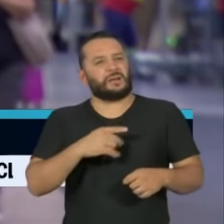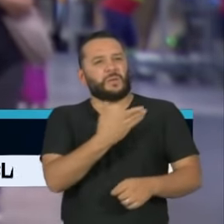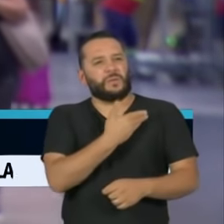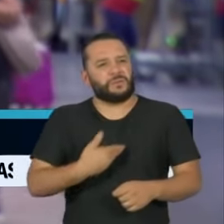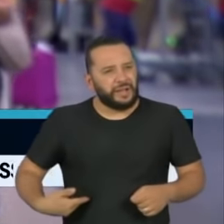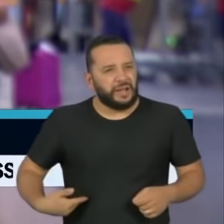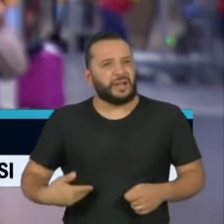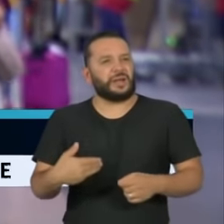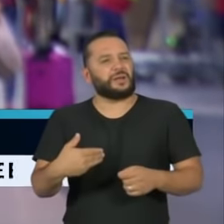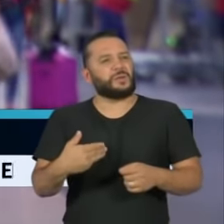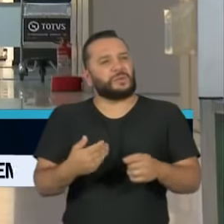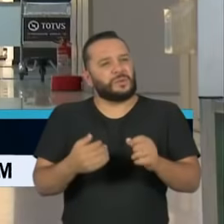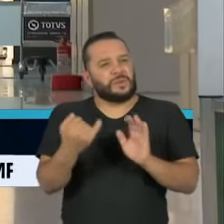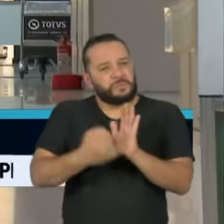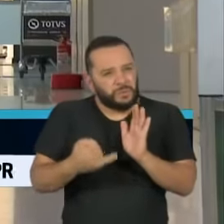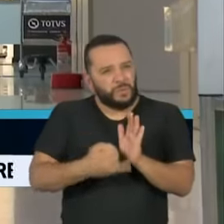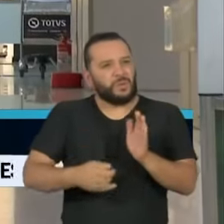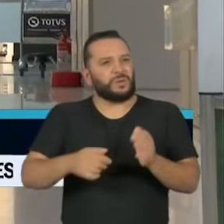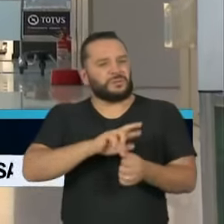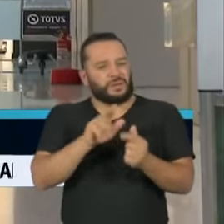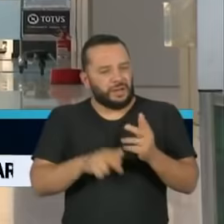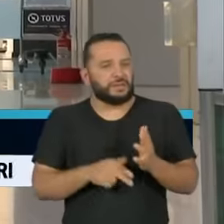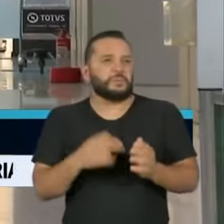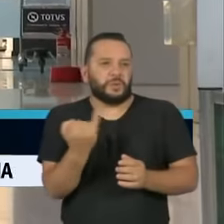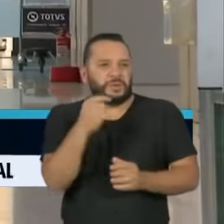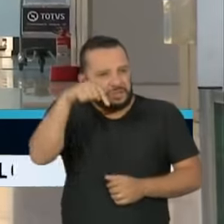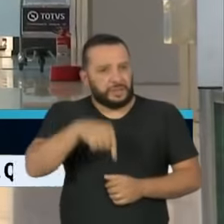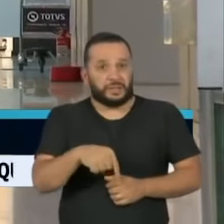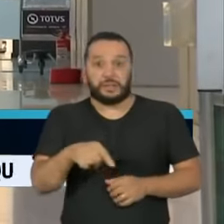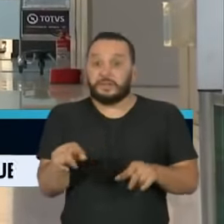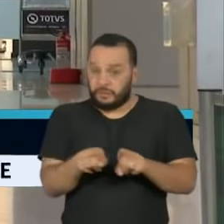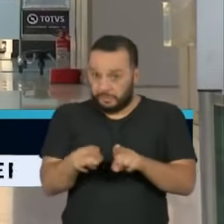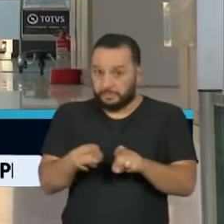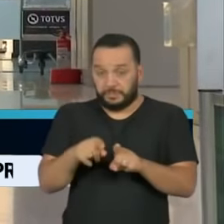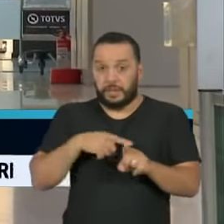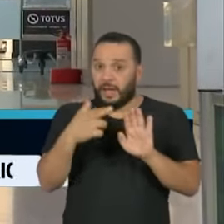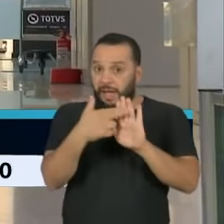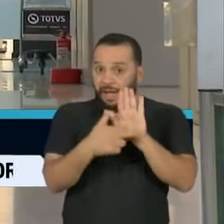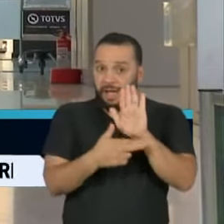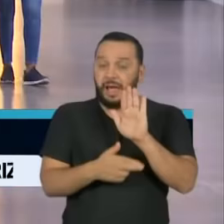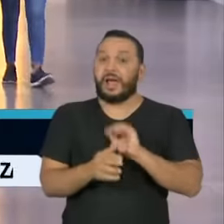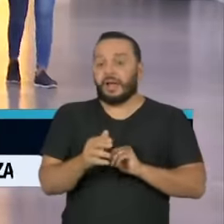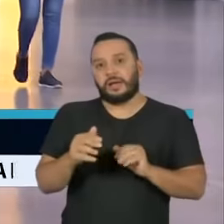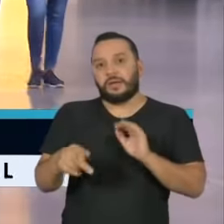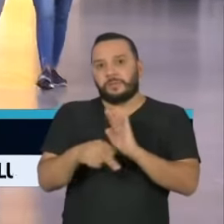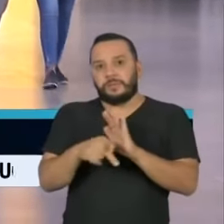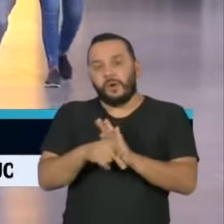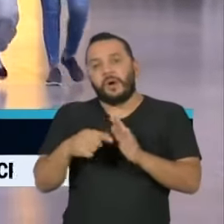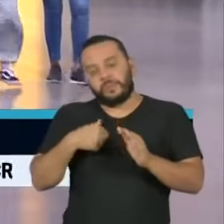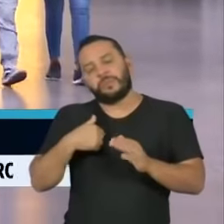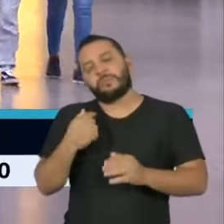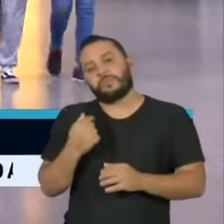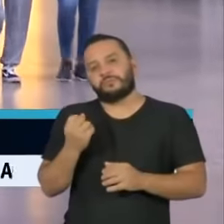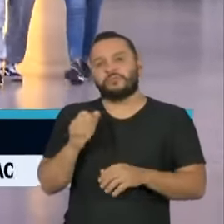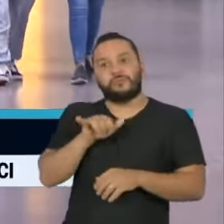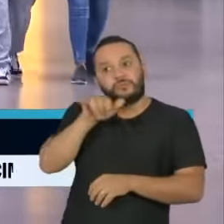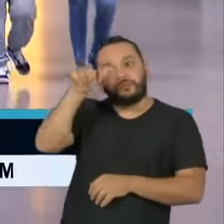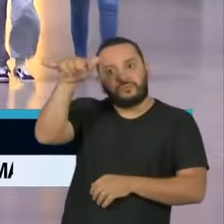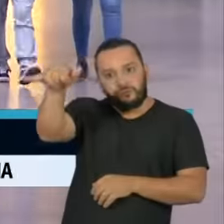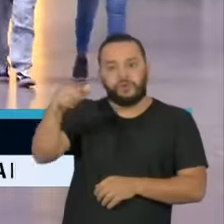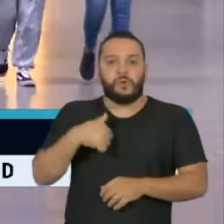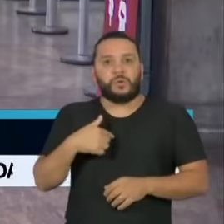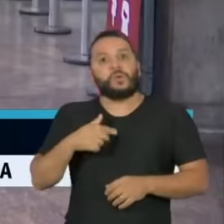vem de fora, eu acho que é importante sim. Os procedimentos para check-in de voos internacionais não mudaram de lugar. Alguns ainda vão continuar sendo feitos